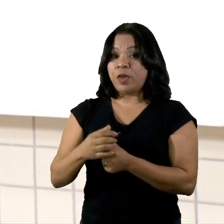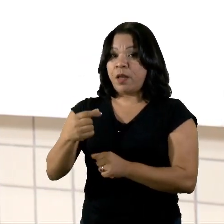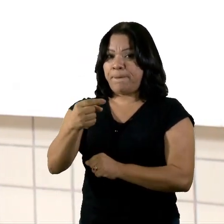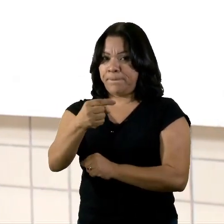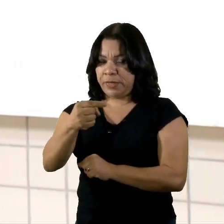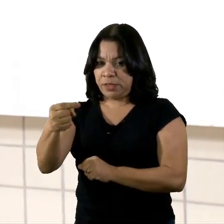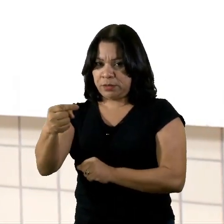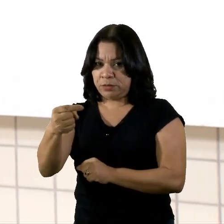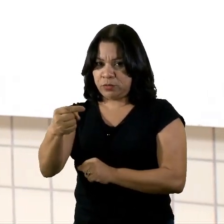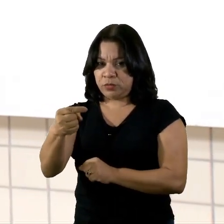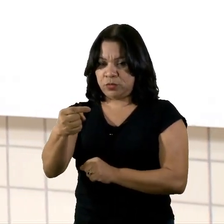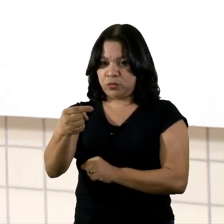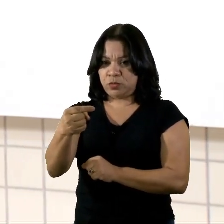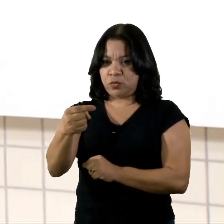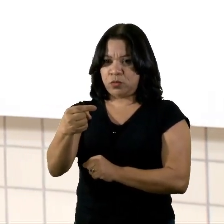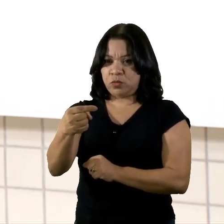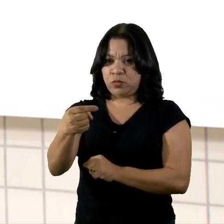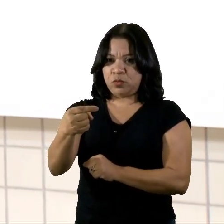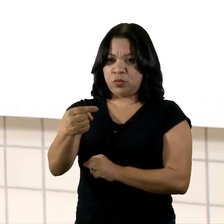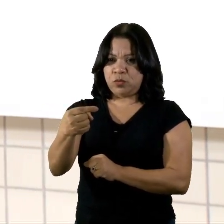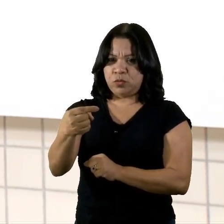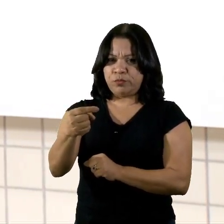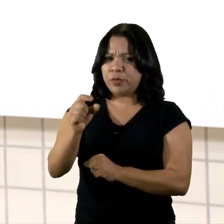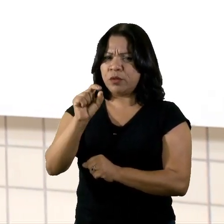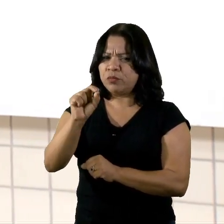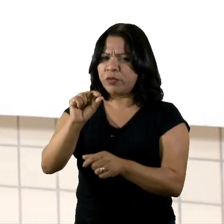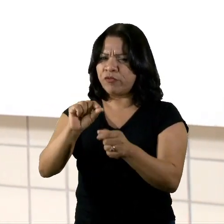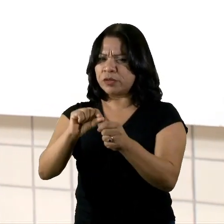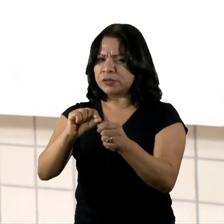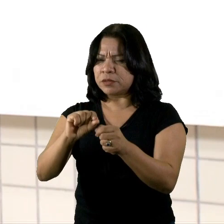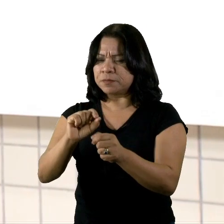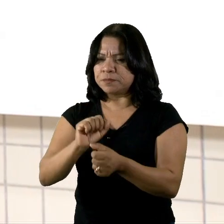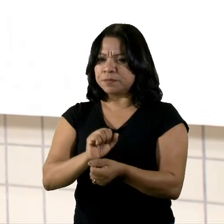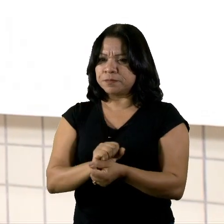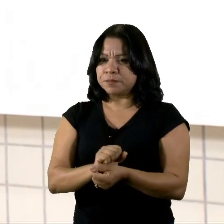menos, o que, que eu tenho que fazer aqui?